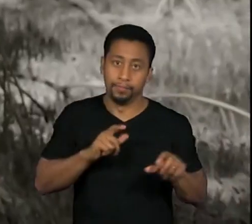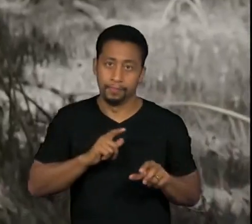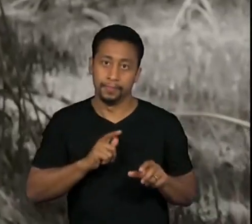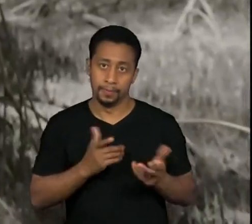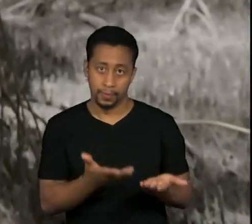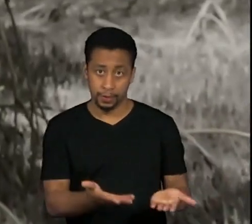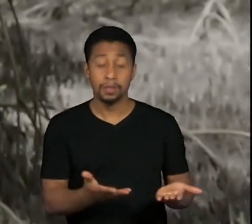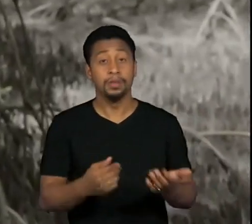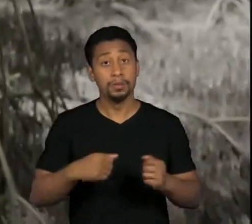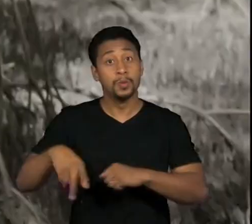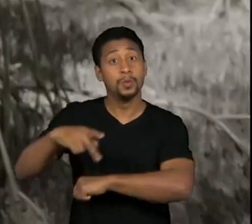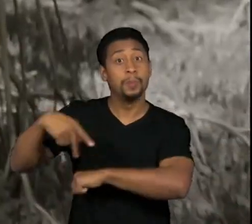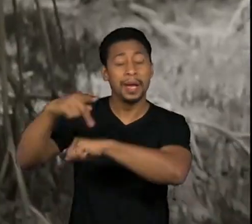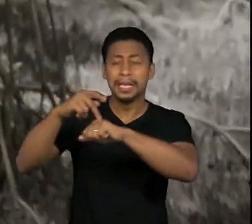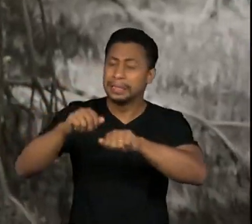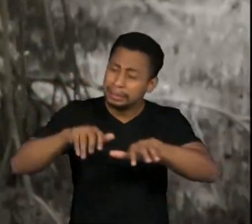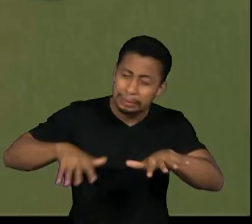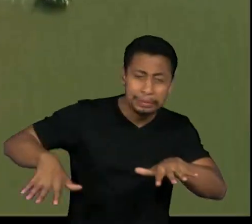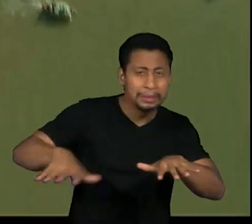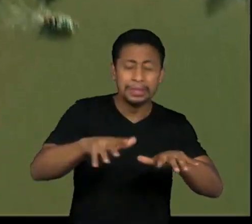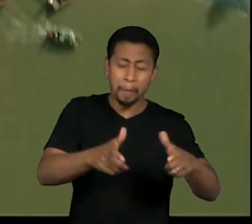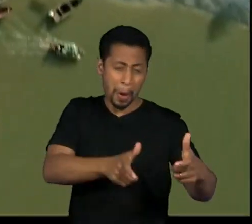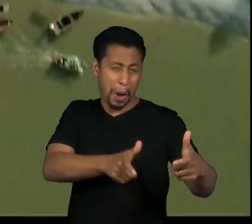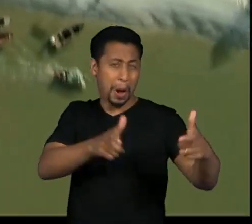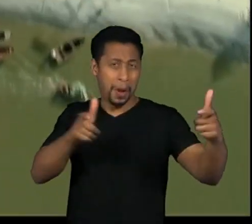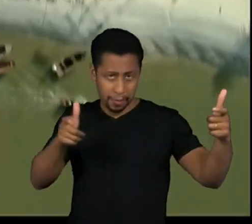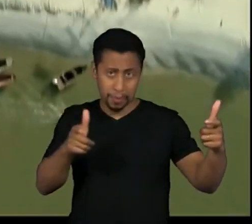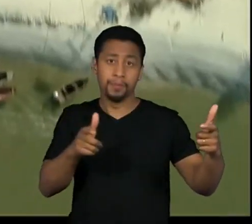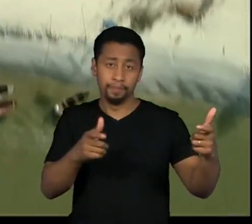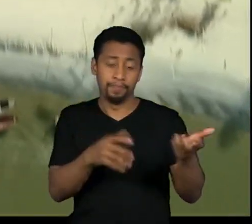mais ricos em manguezais está o Brasil.